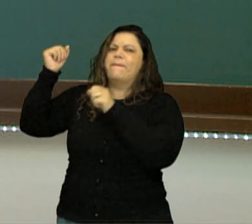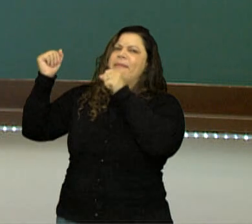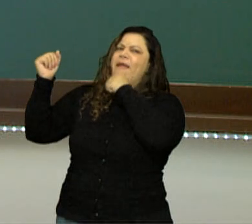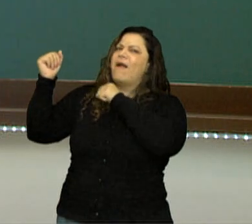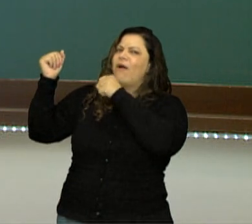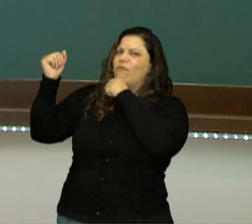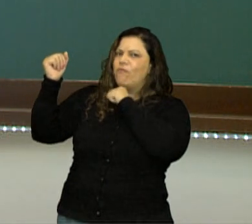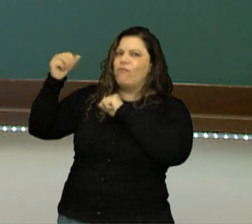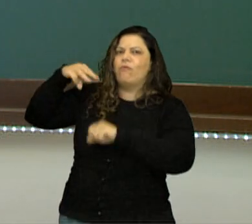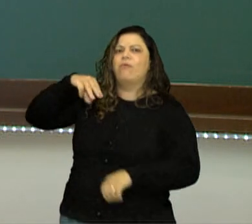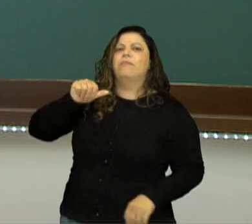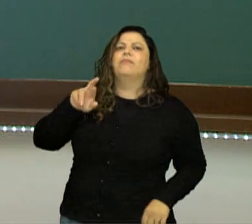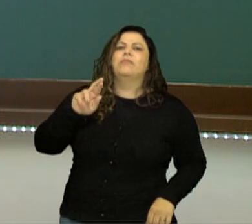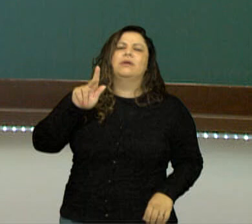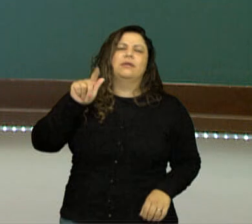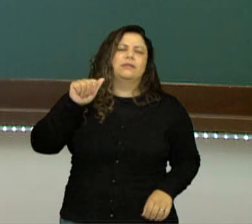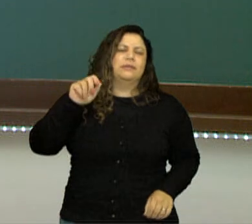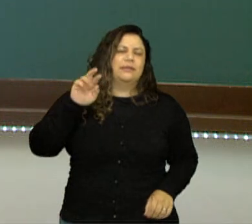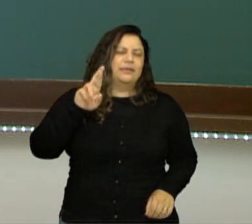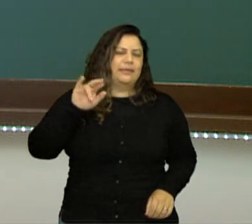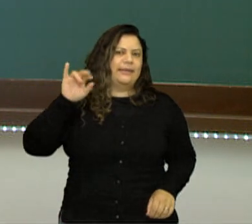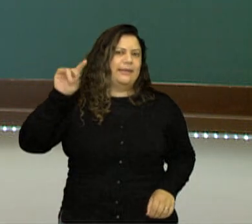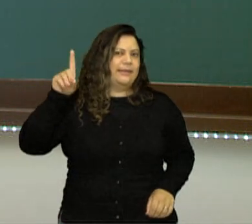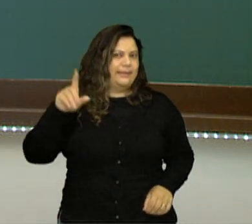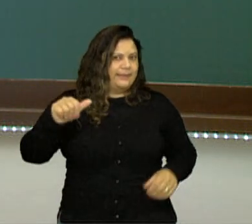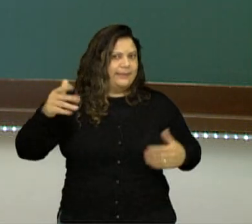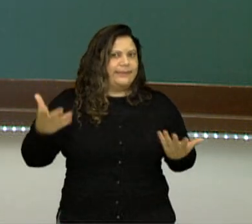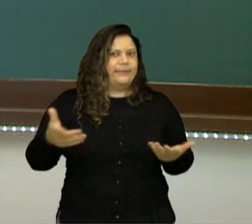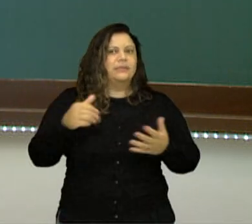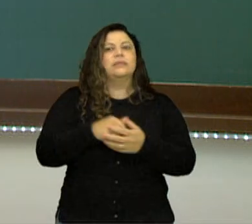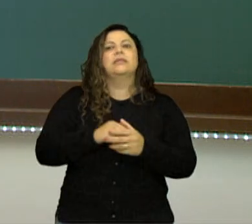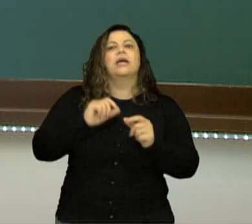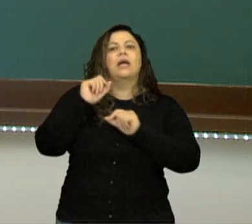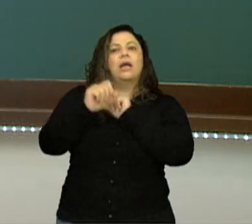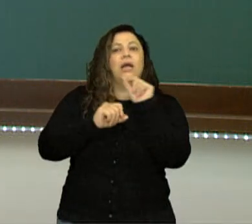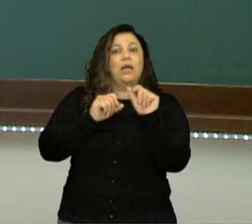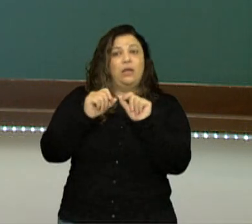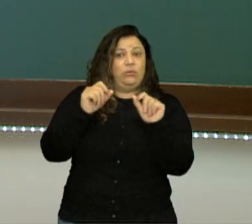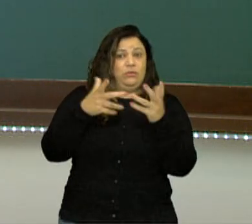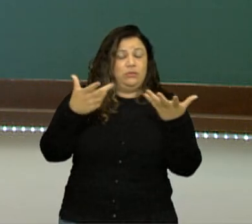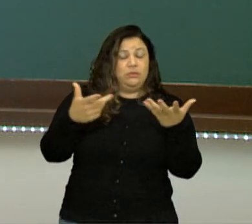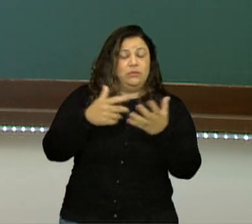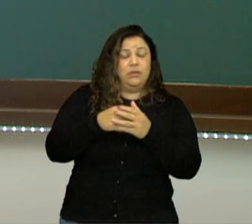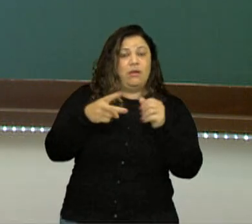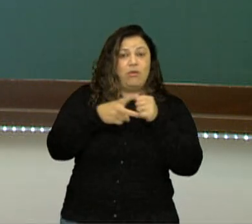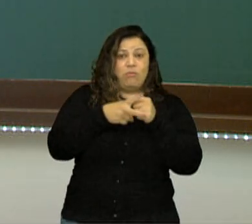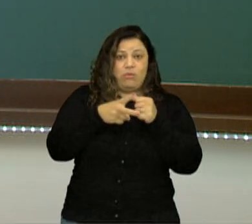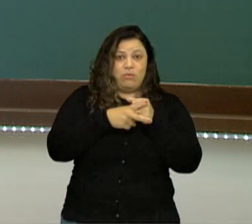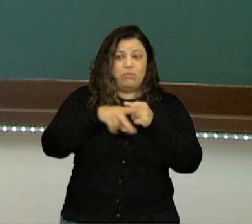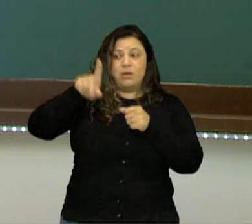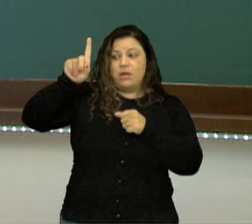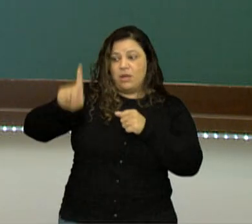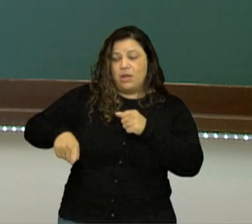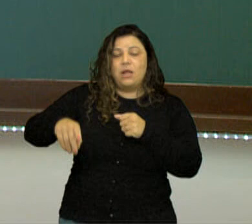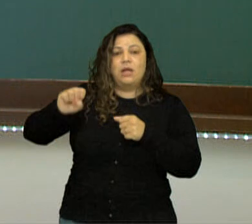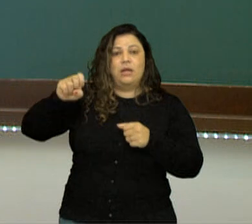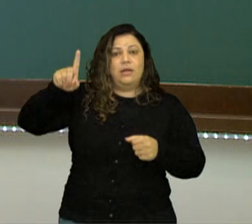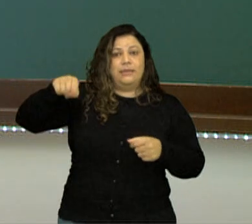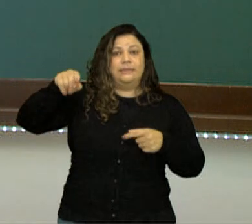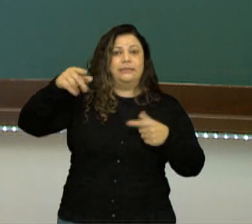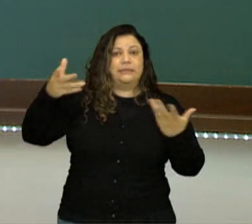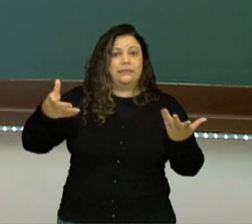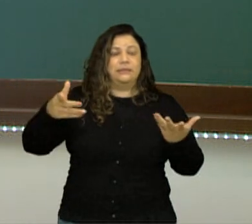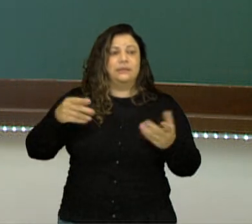observem aqui. Foi plantada é uma locução verbal. Nós temos o verbo ser, mais o